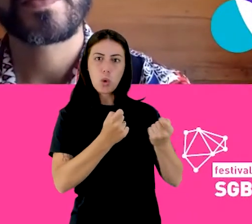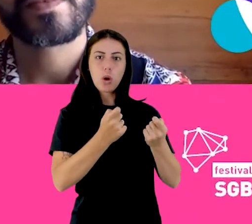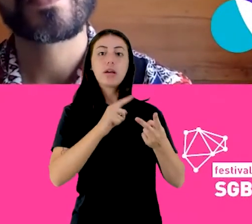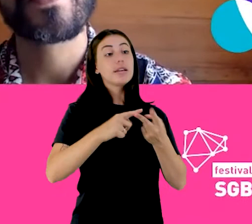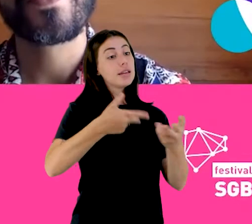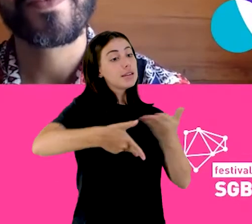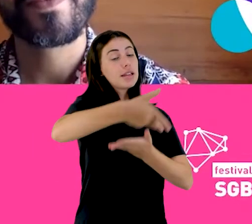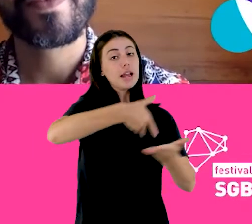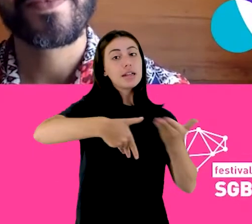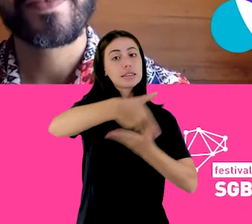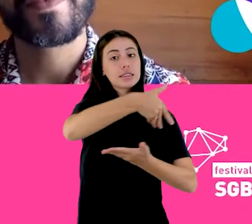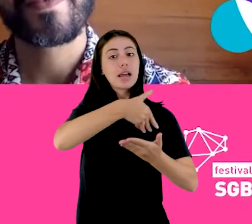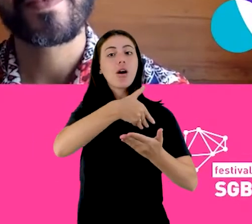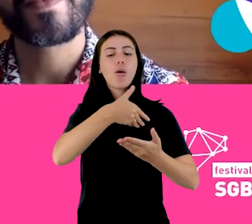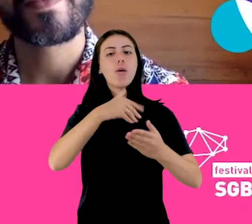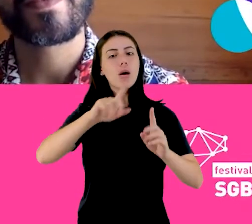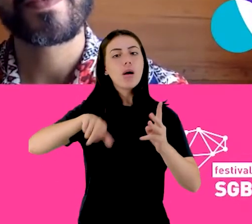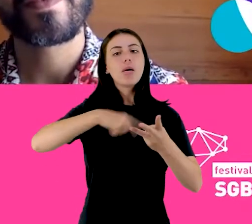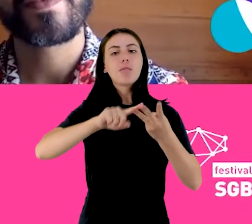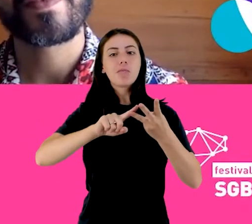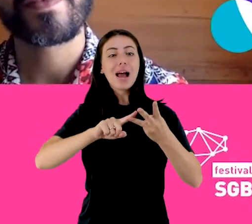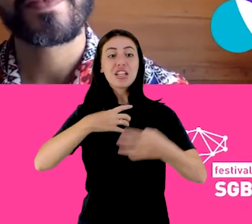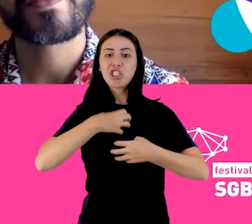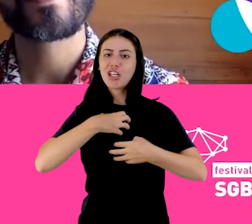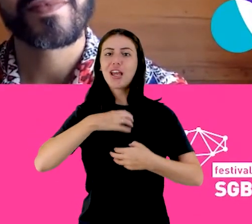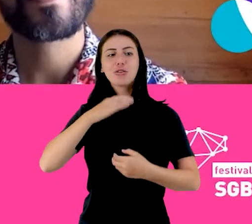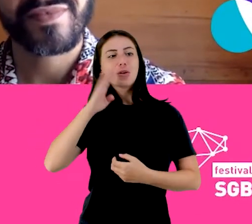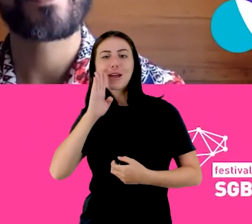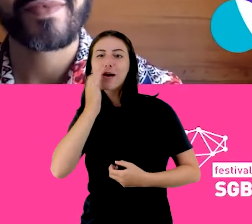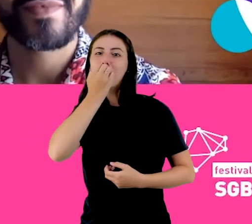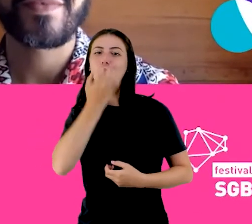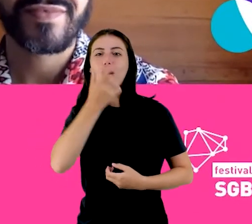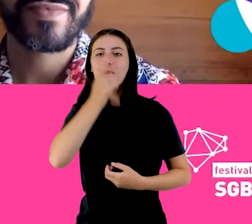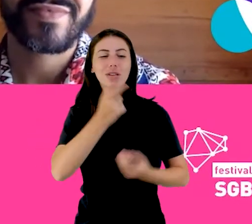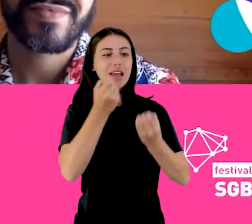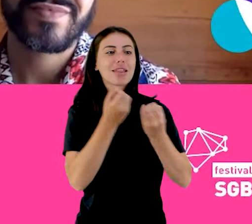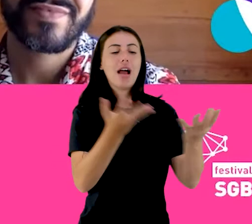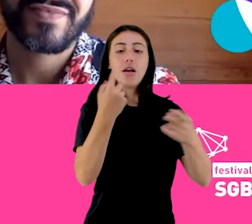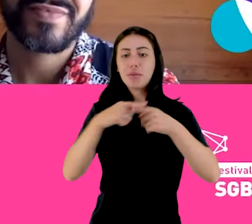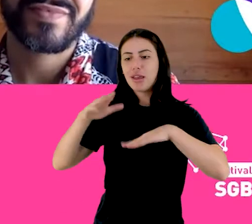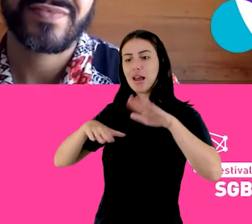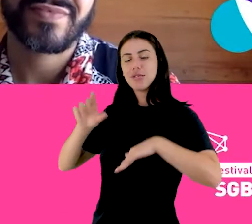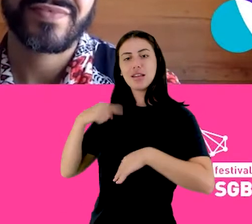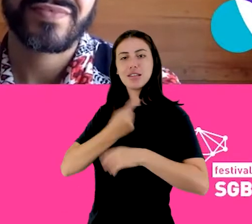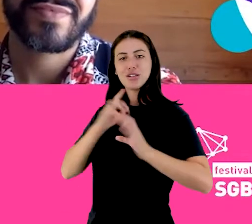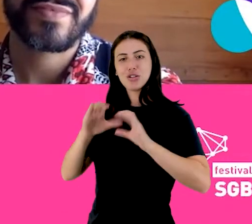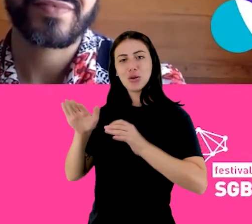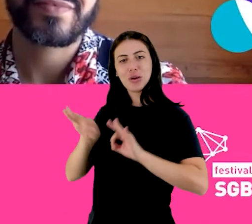dava conta, e aí ele falou, cara, como é que a gente exponencia isso, como é que a gente escala isso de uma maneira que a gente consiga